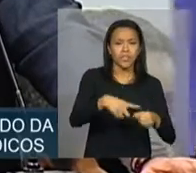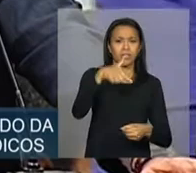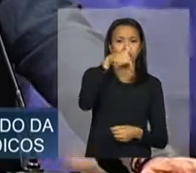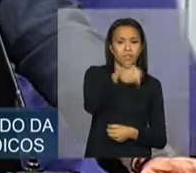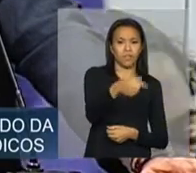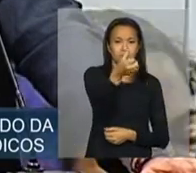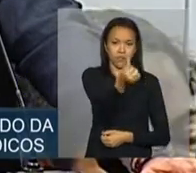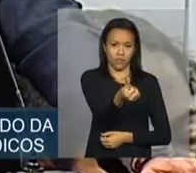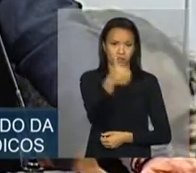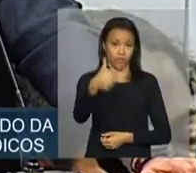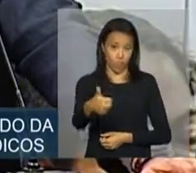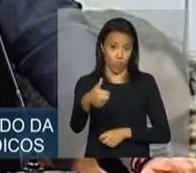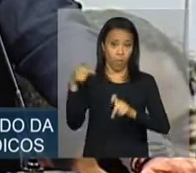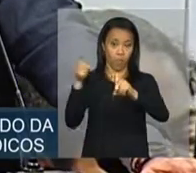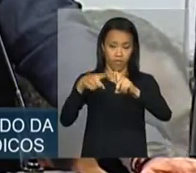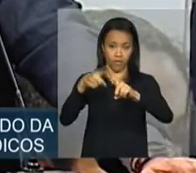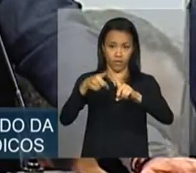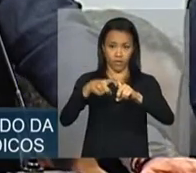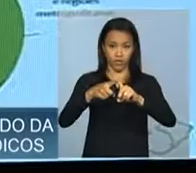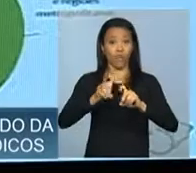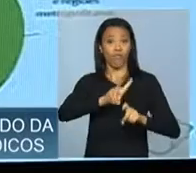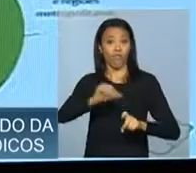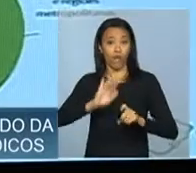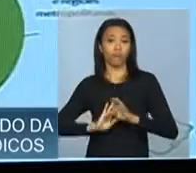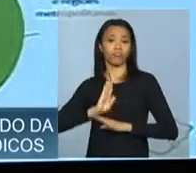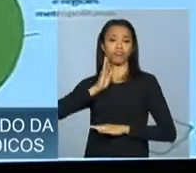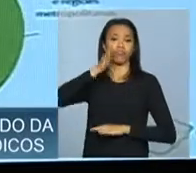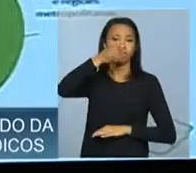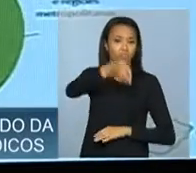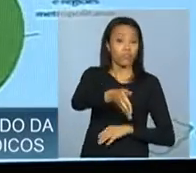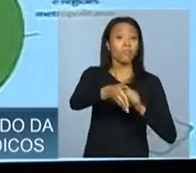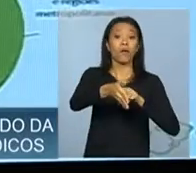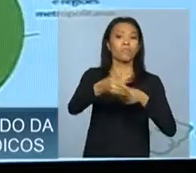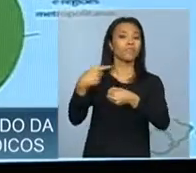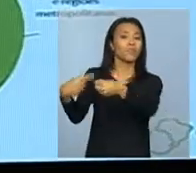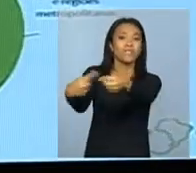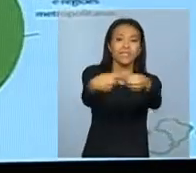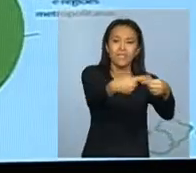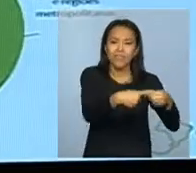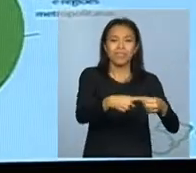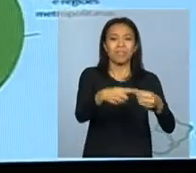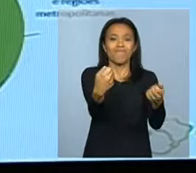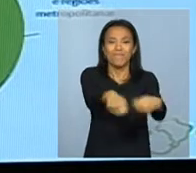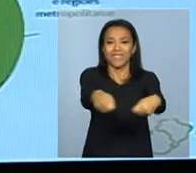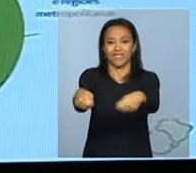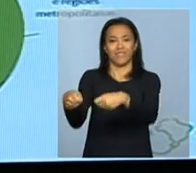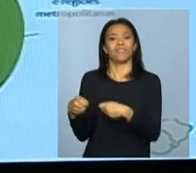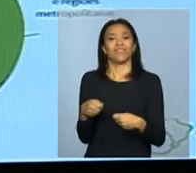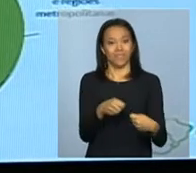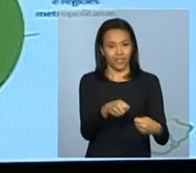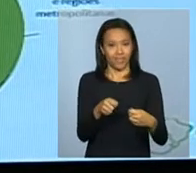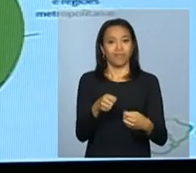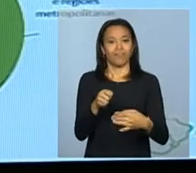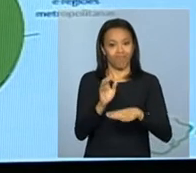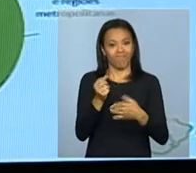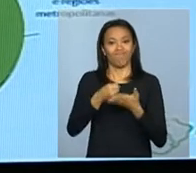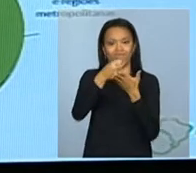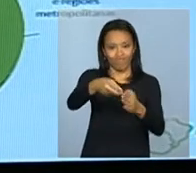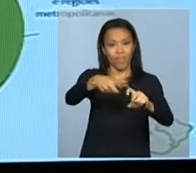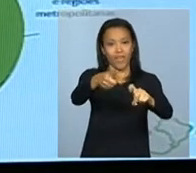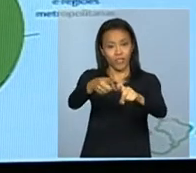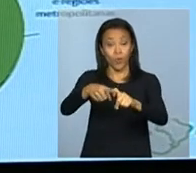761 médicos vão para municípios com alta vulnerabilidade social né